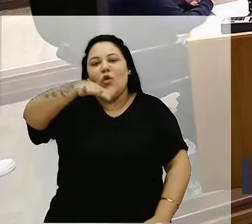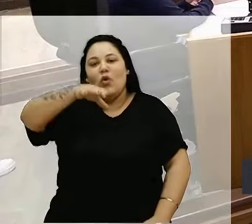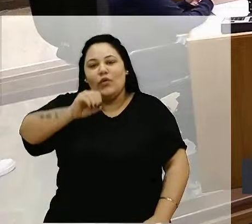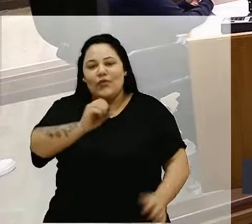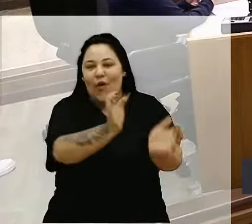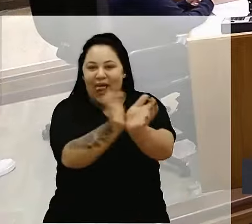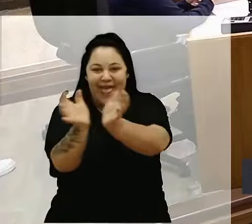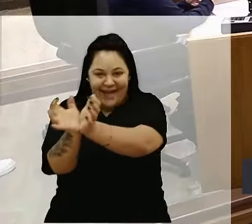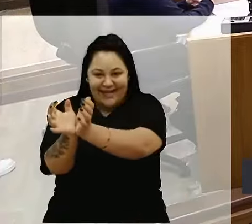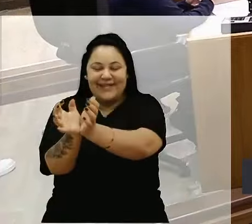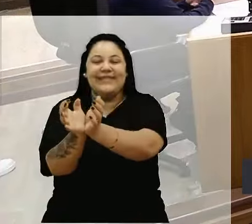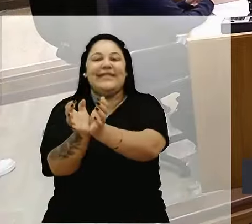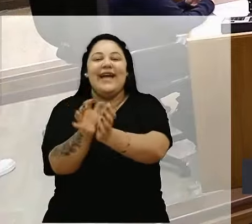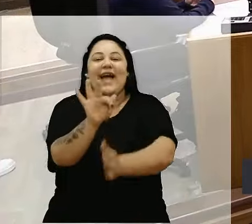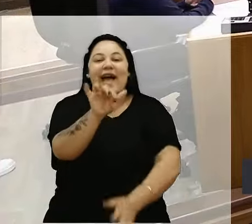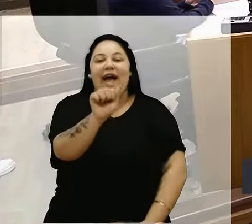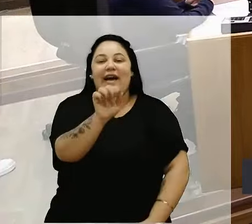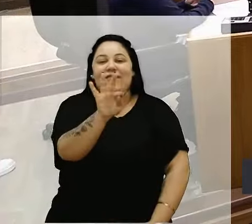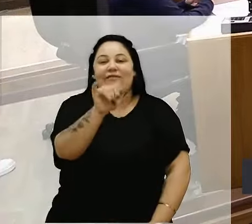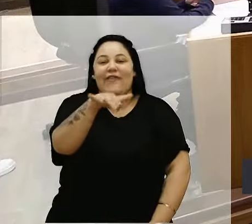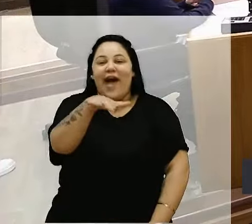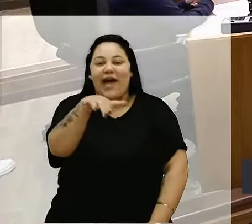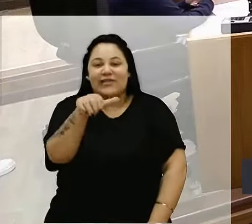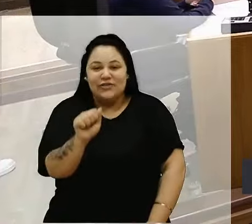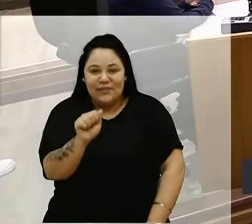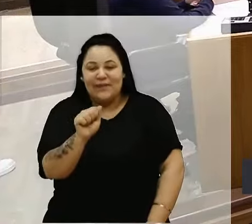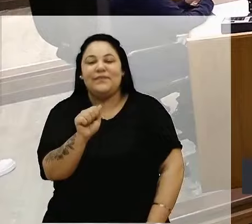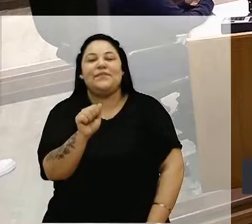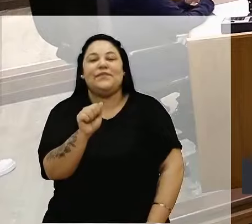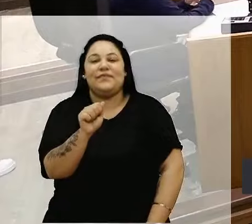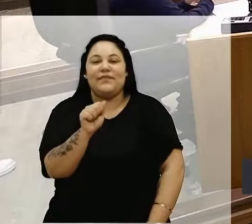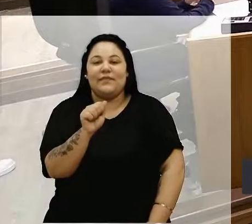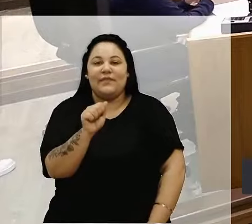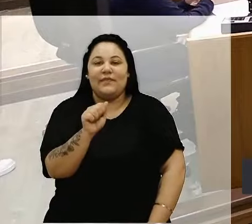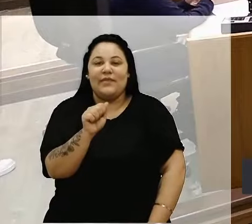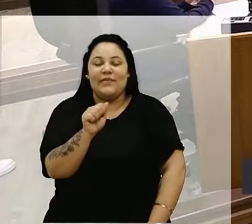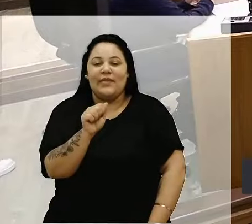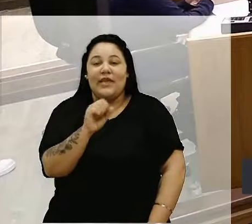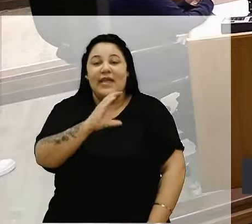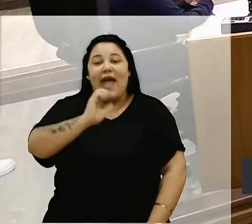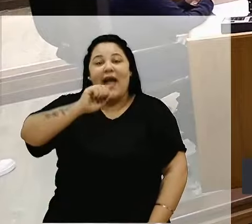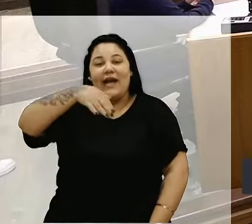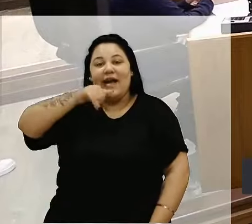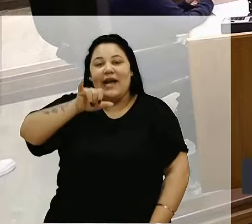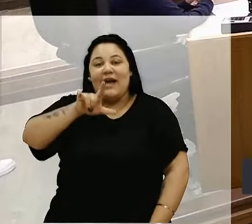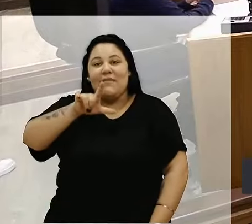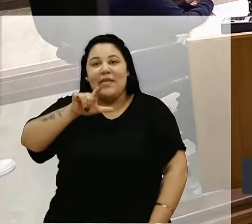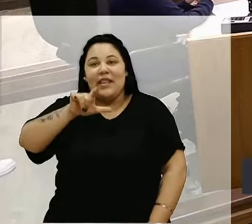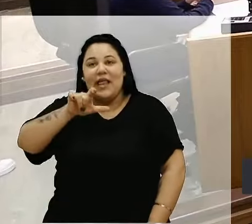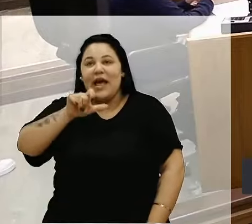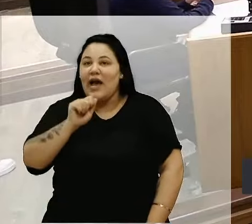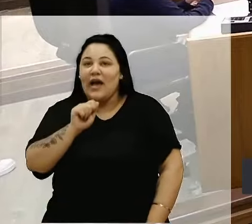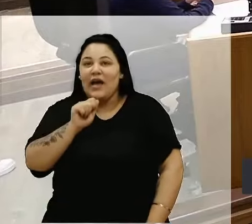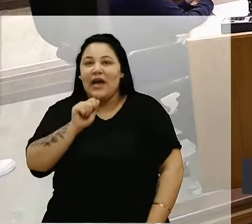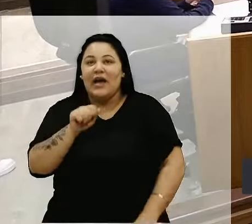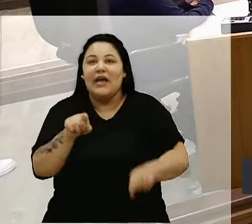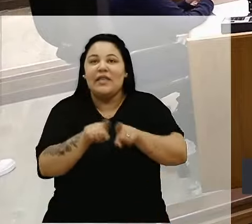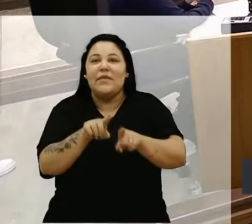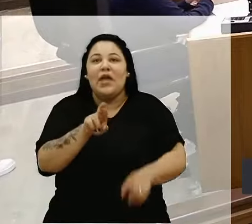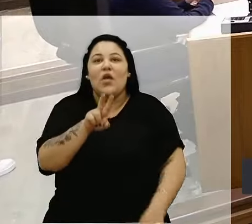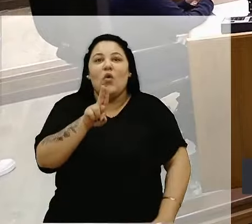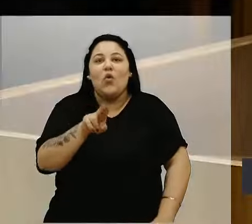colegas. A Fátima Gorete Boeira Coelho e também a Camila Bueno são e o Rui